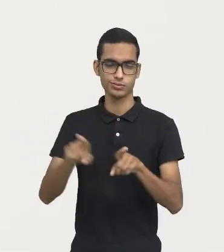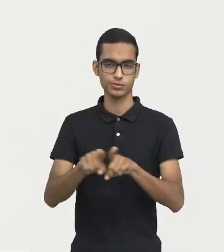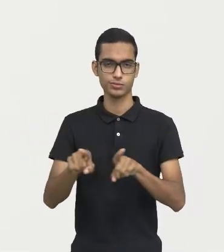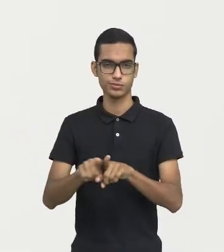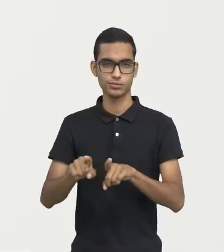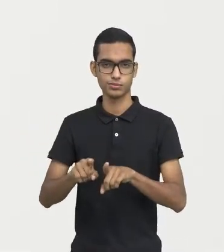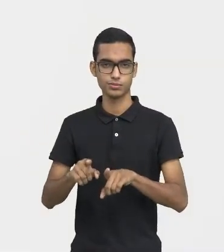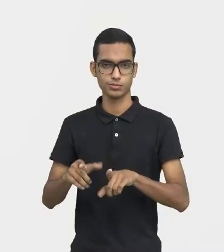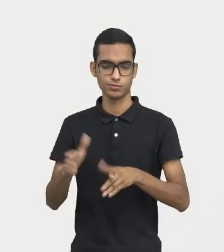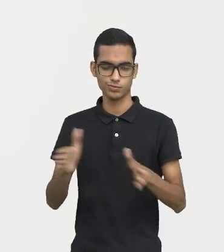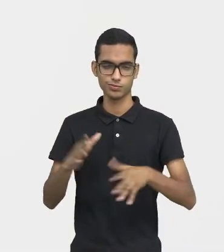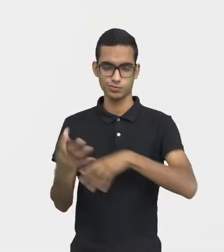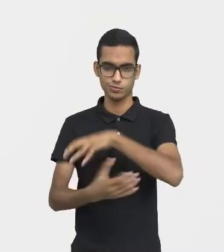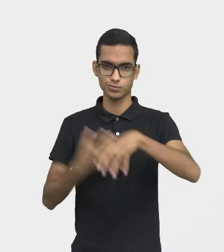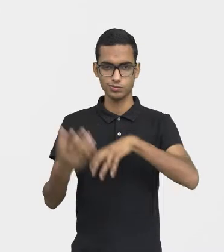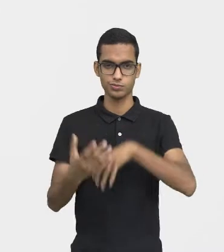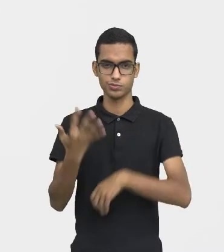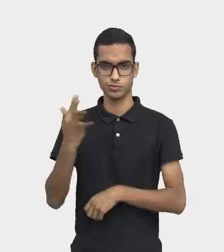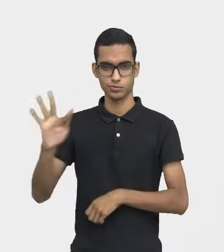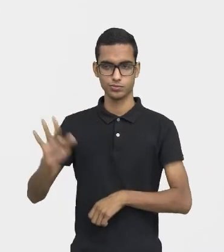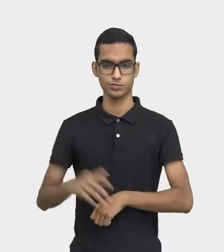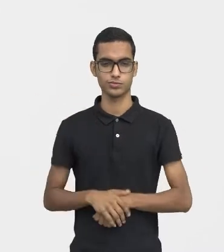nosso comentário da questão?